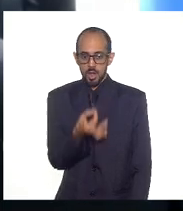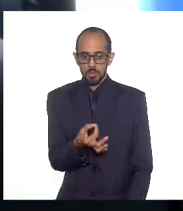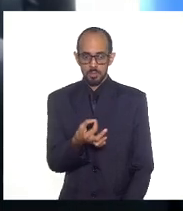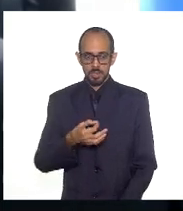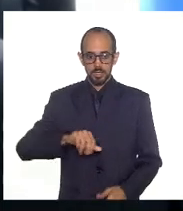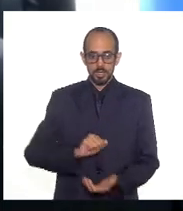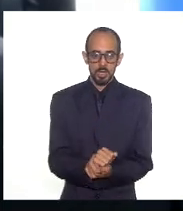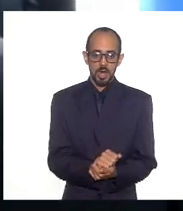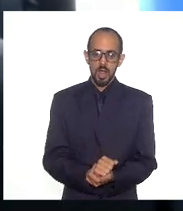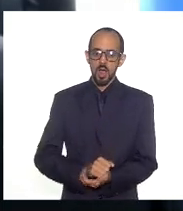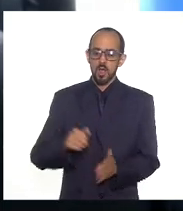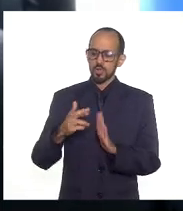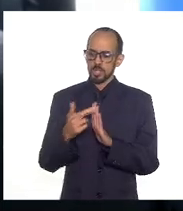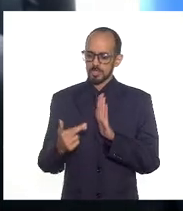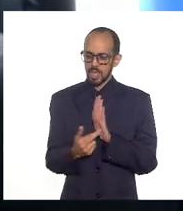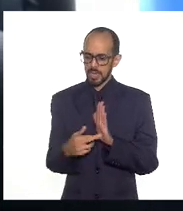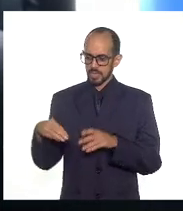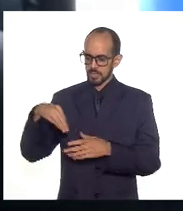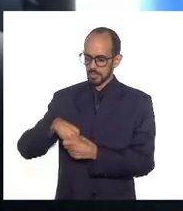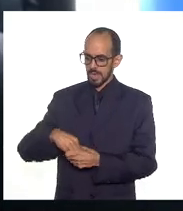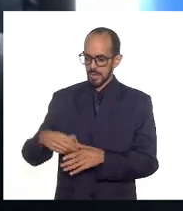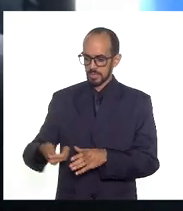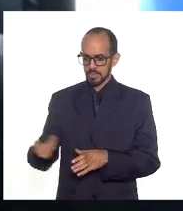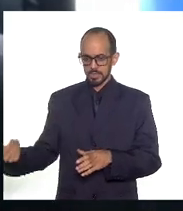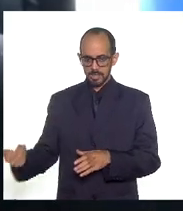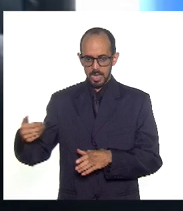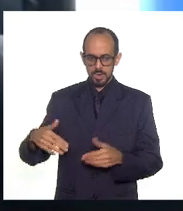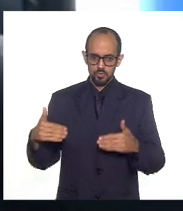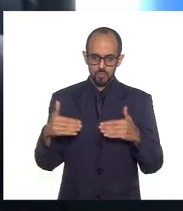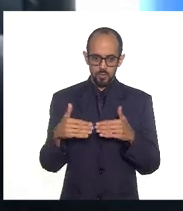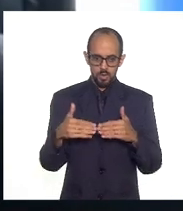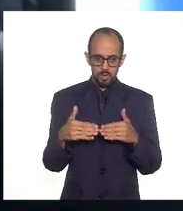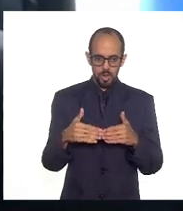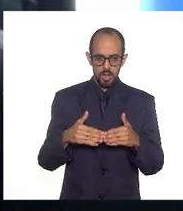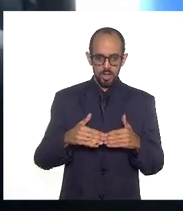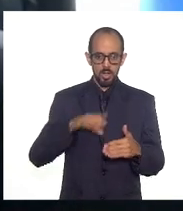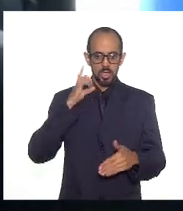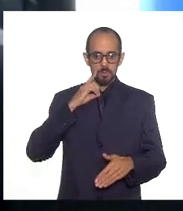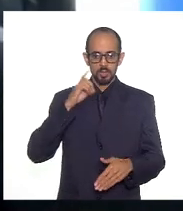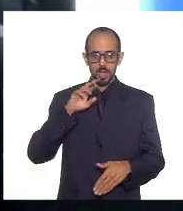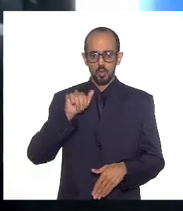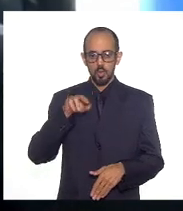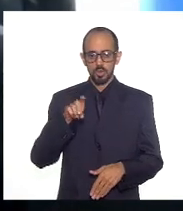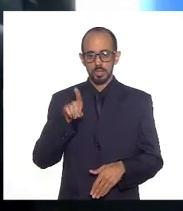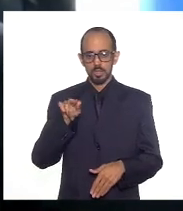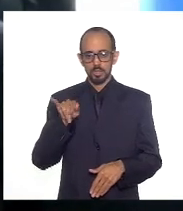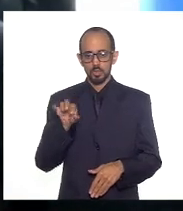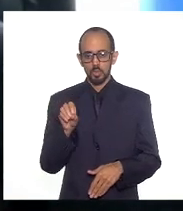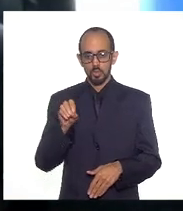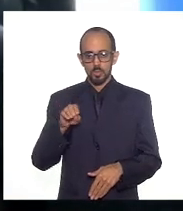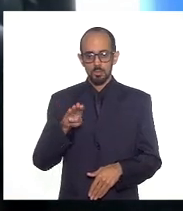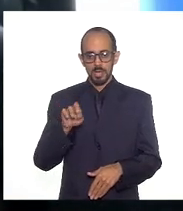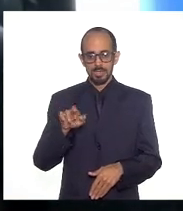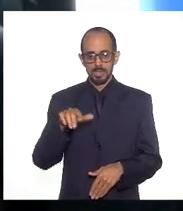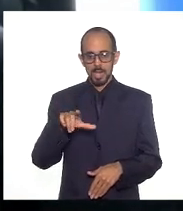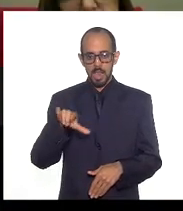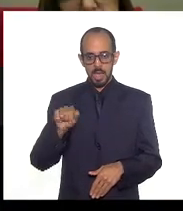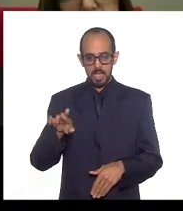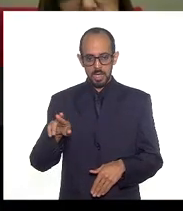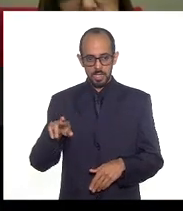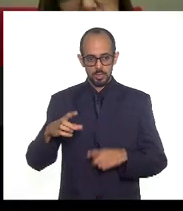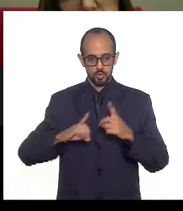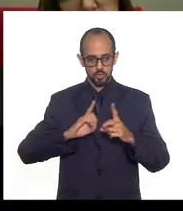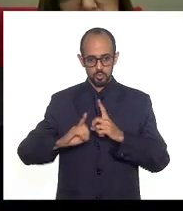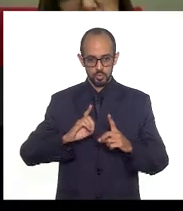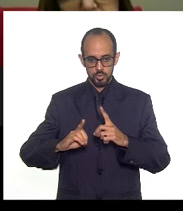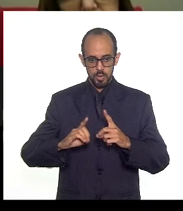Proposições Externas é favorável. Relator é o deputado Rodrigo Bacelar. Em discussão. Não havendo quem